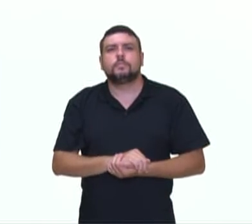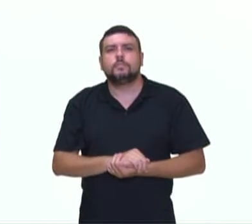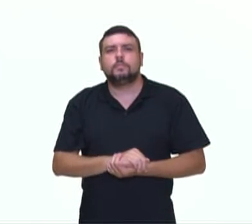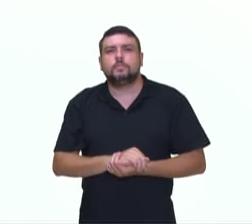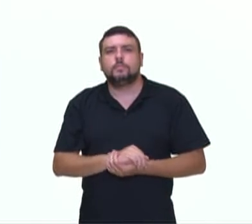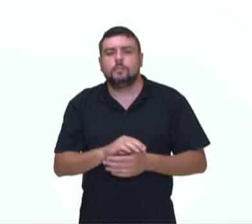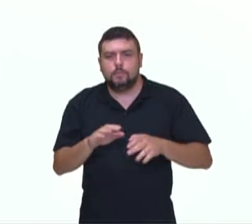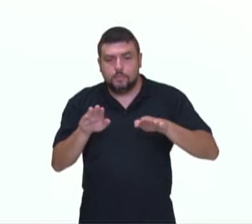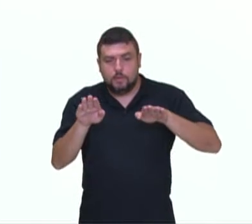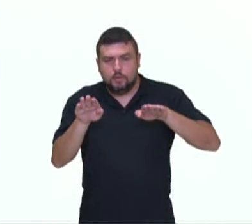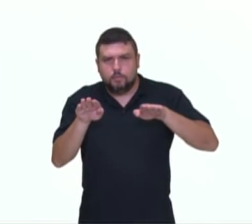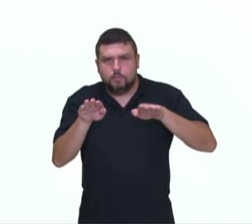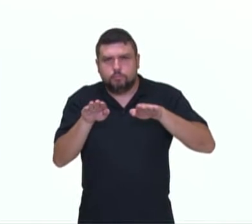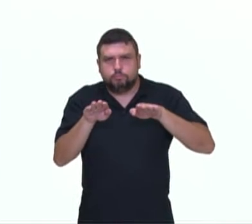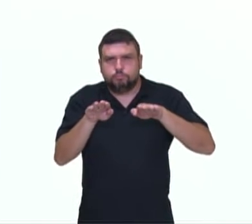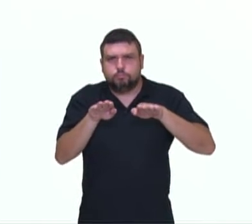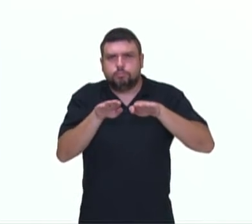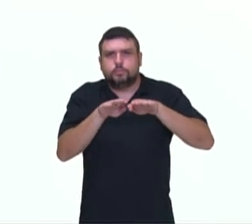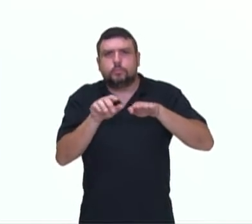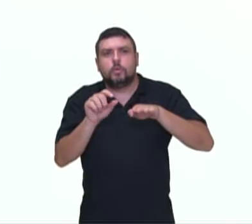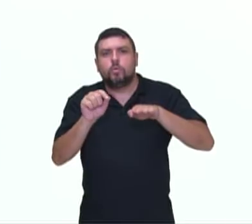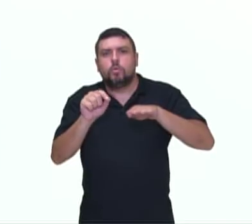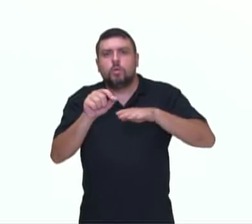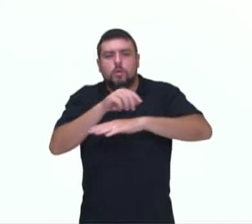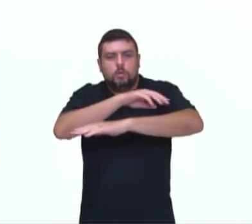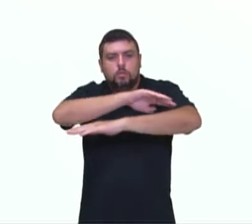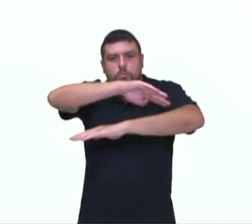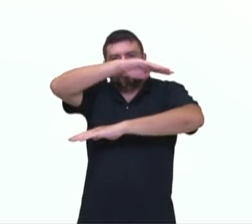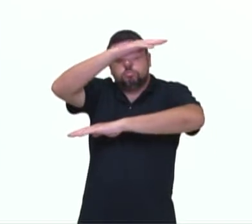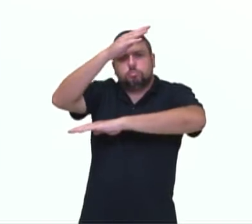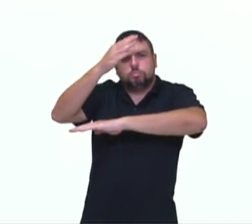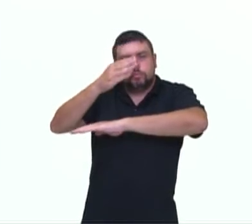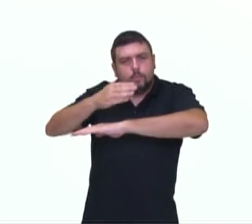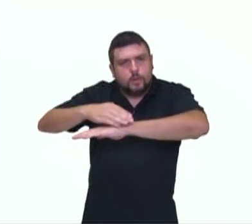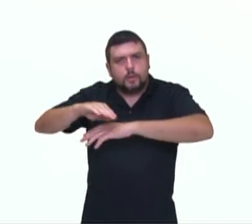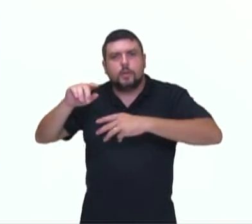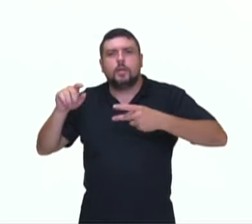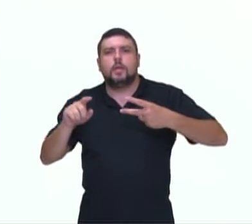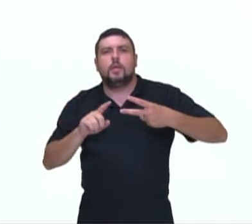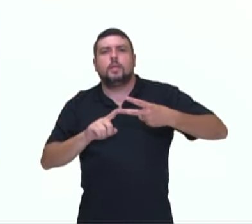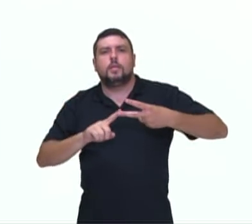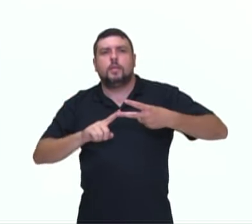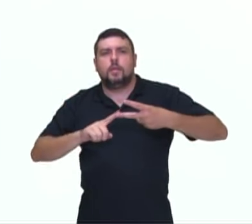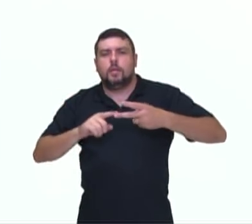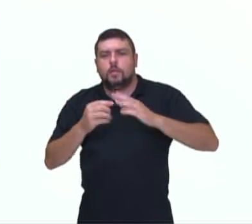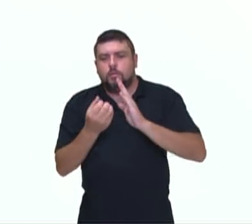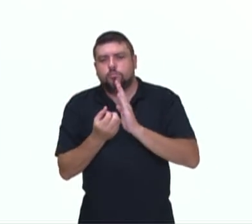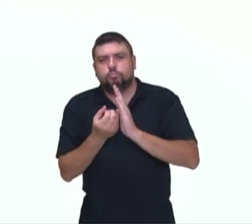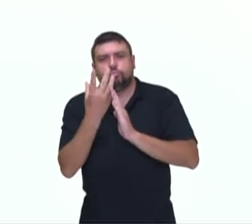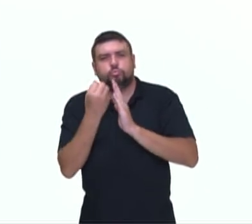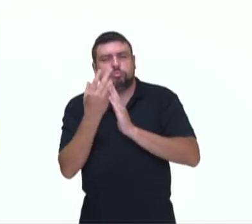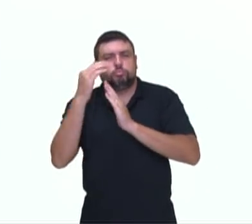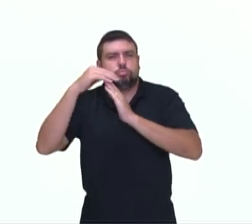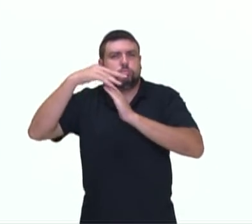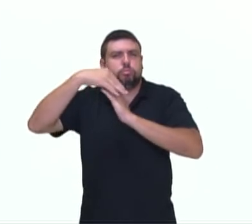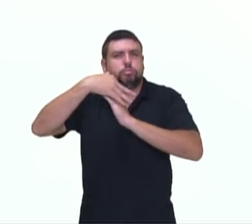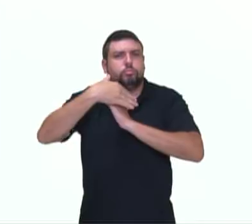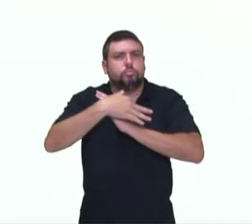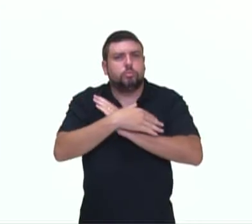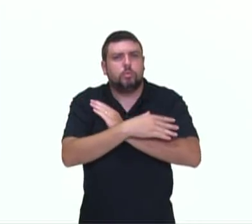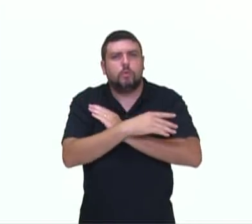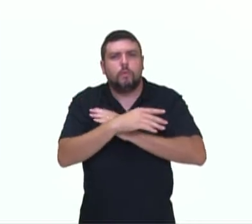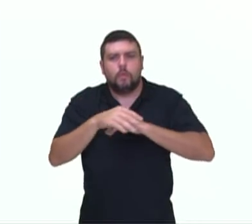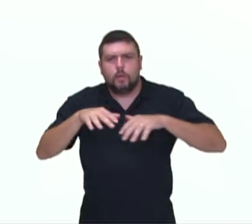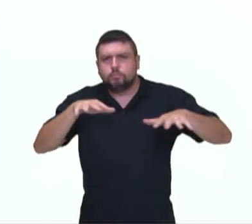na formação do quê? Das montanhas, das fossas oceânicas, das atividades vulcânicas, dos